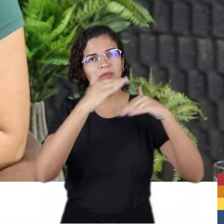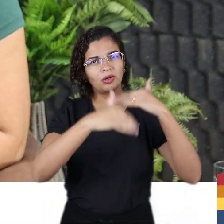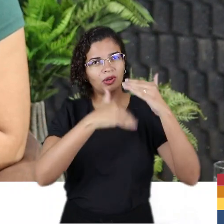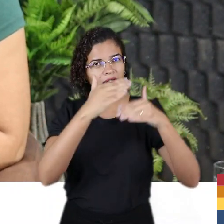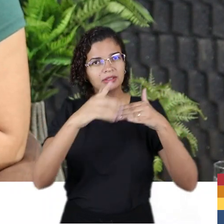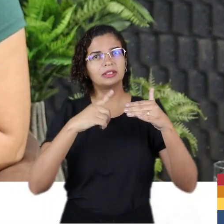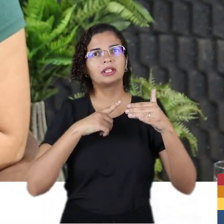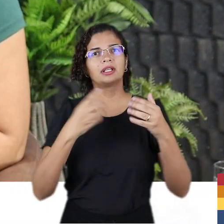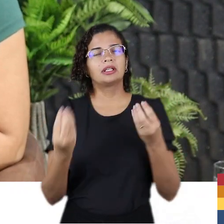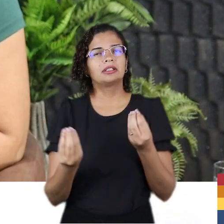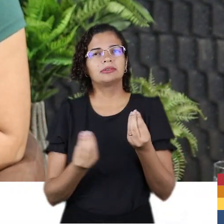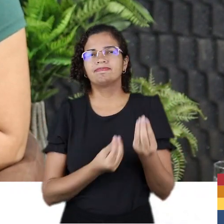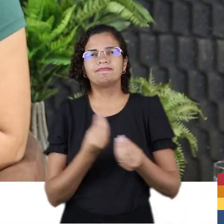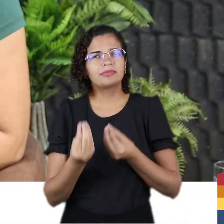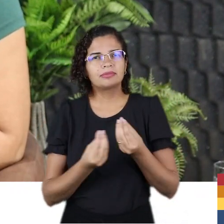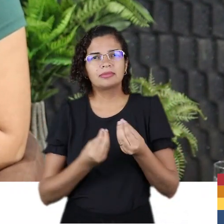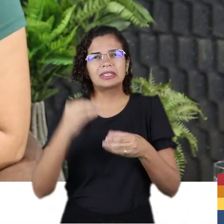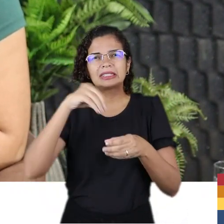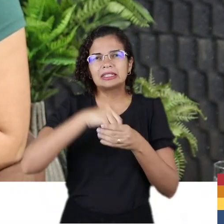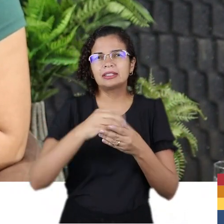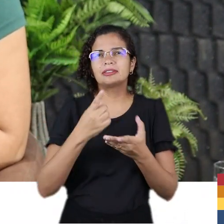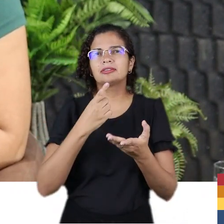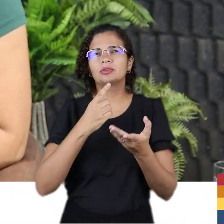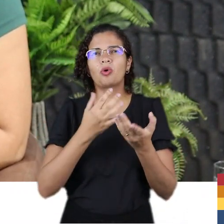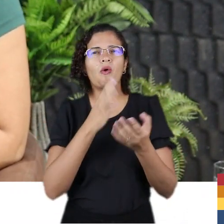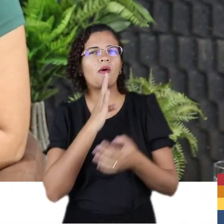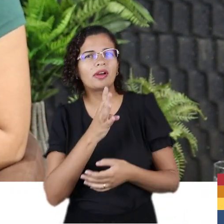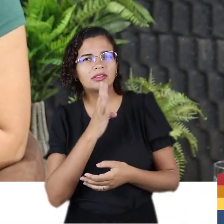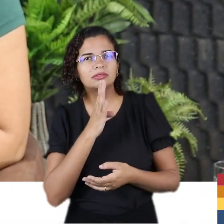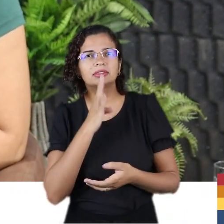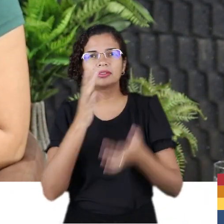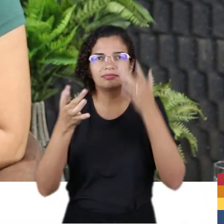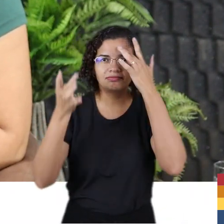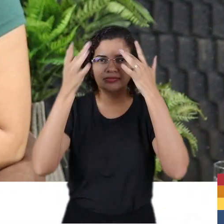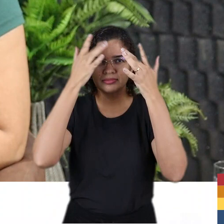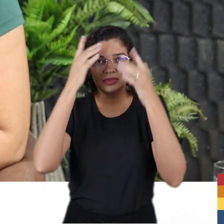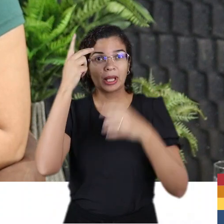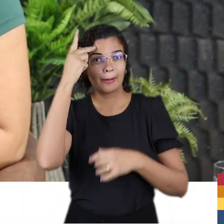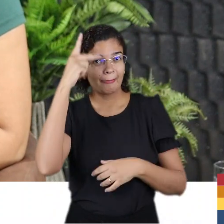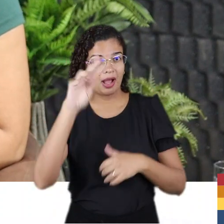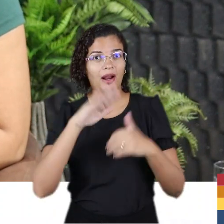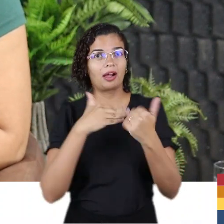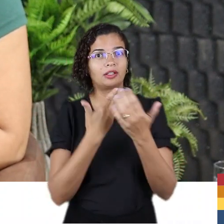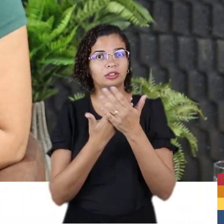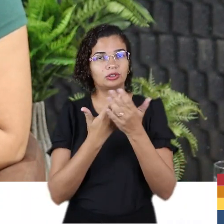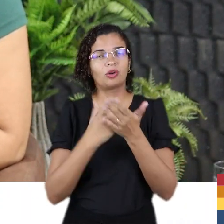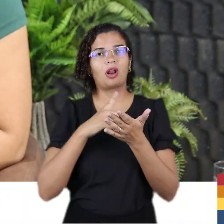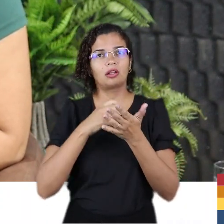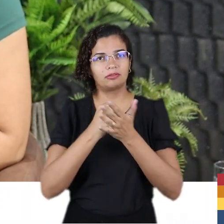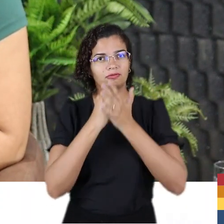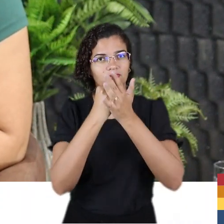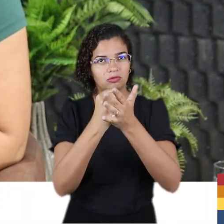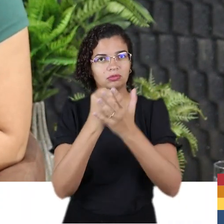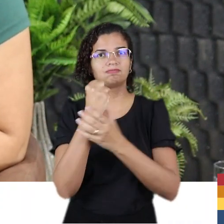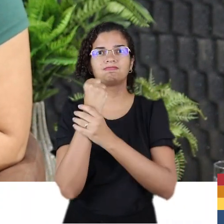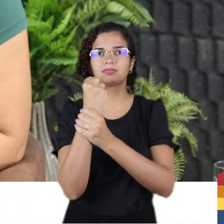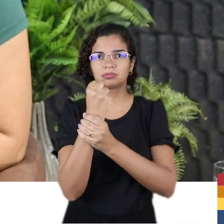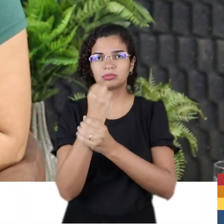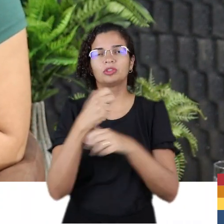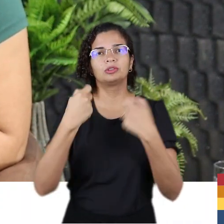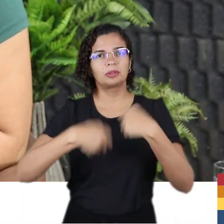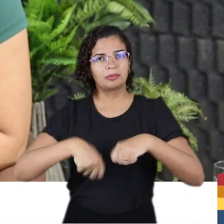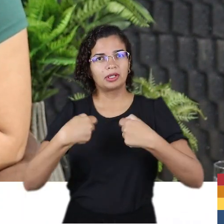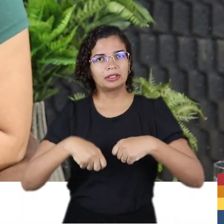envolvida, né? Para que a escola tenha o suporte necessário para assegurar,